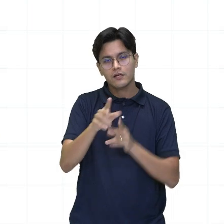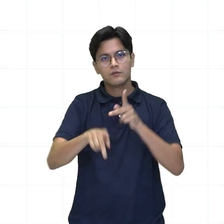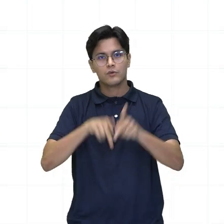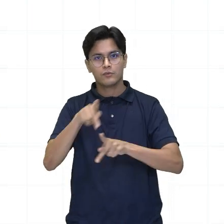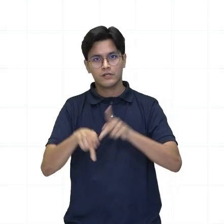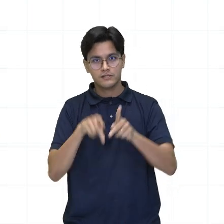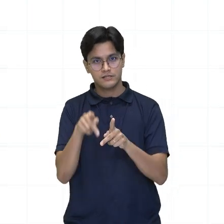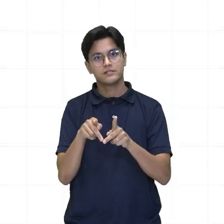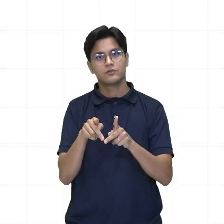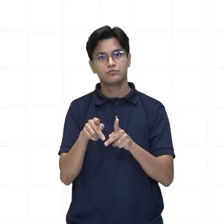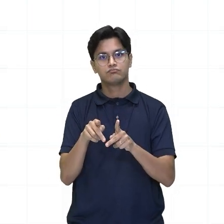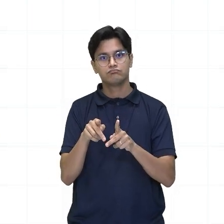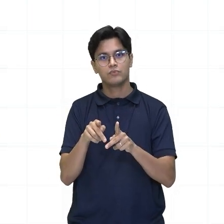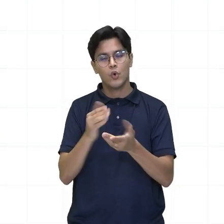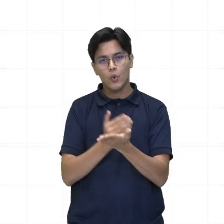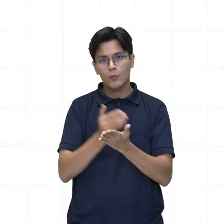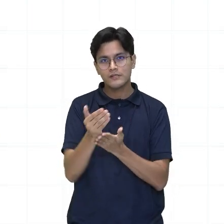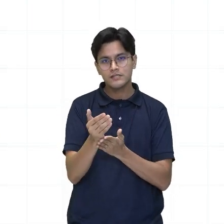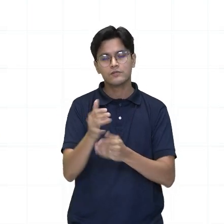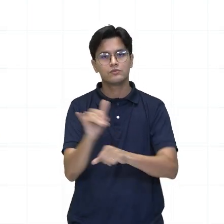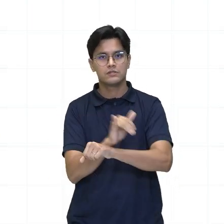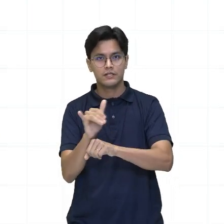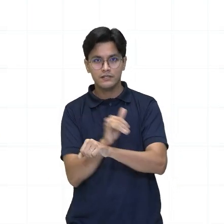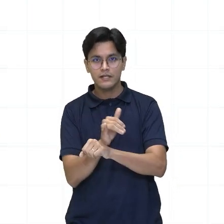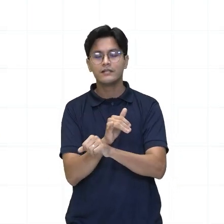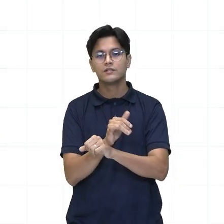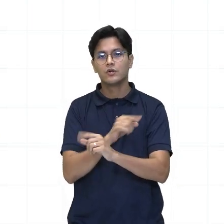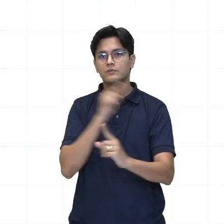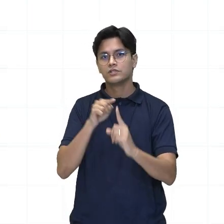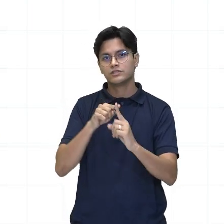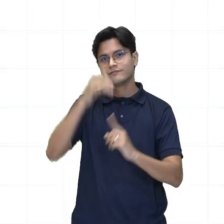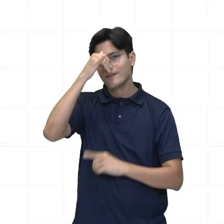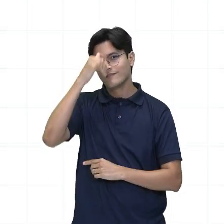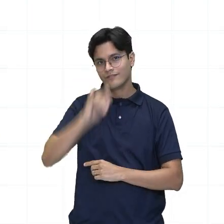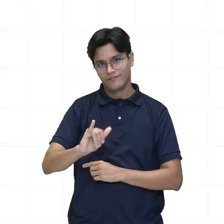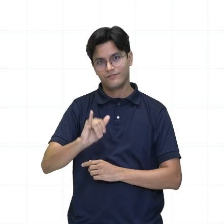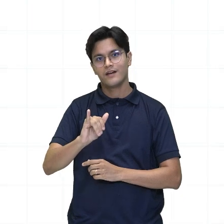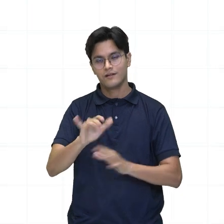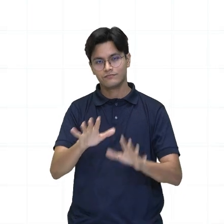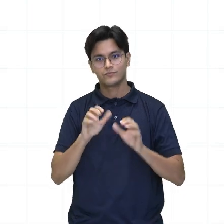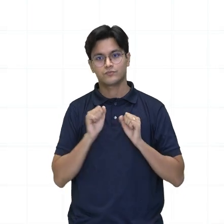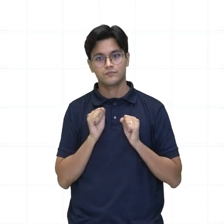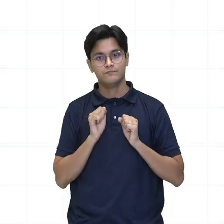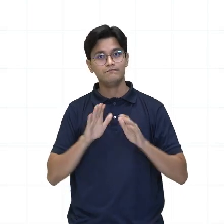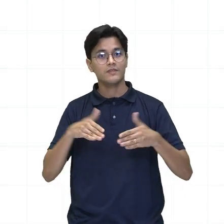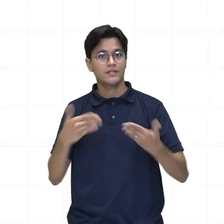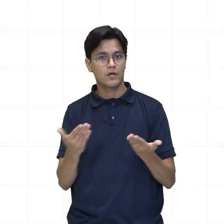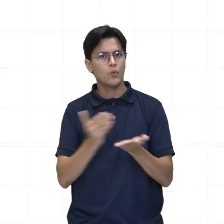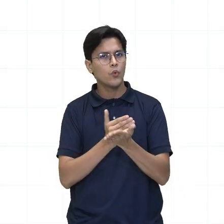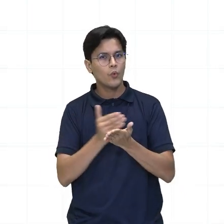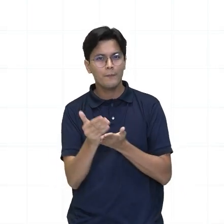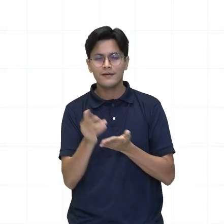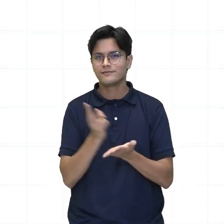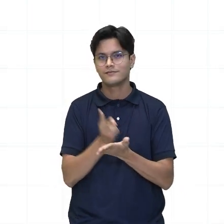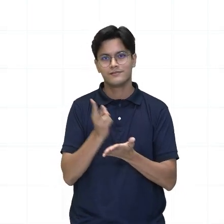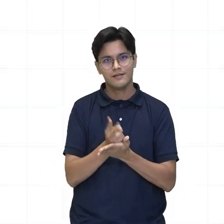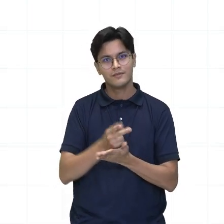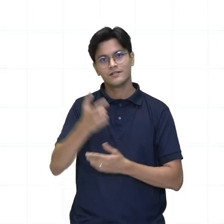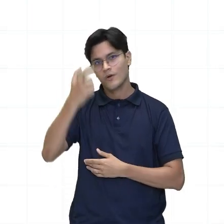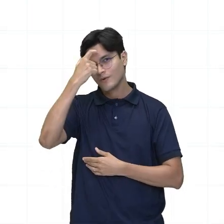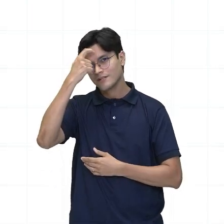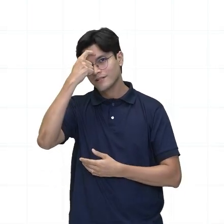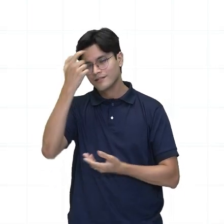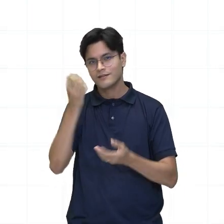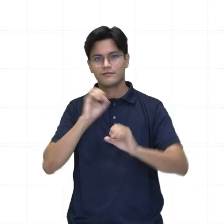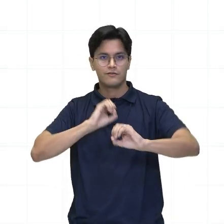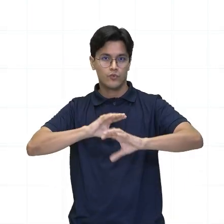medidas adequadas para combatê-las. Então, tudo passa pela nossa conscientização, pela educação ambiental, por